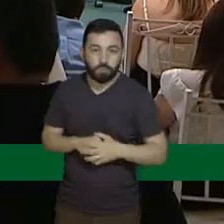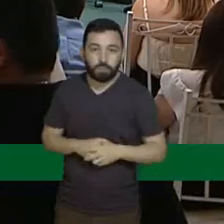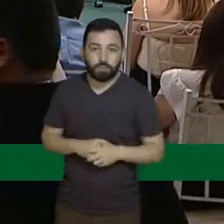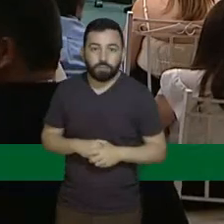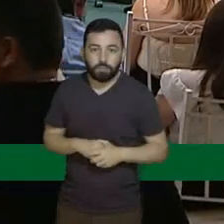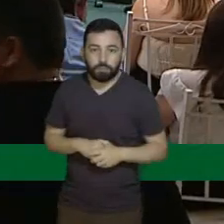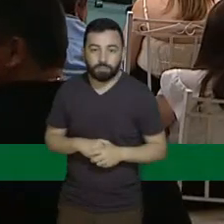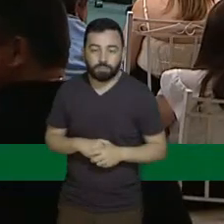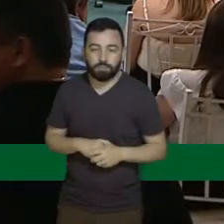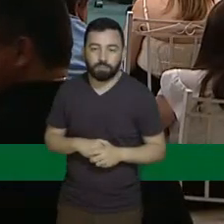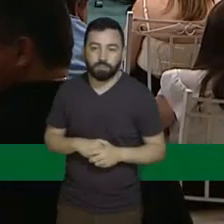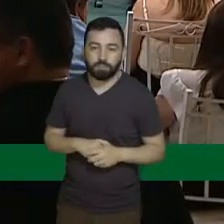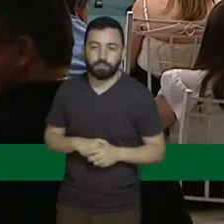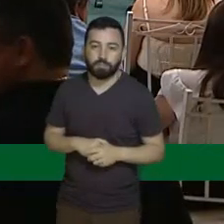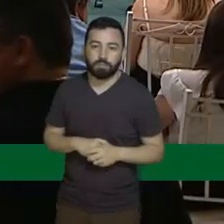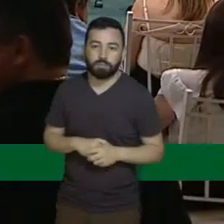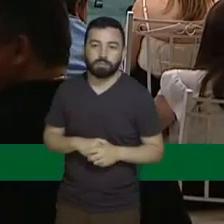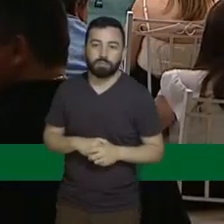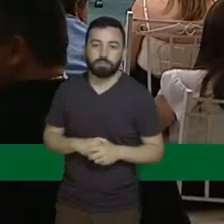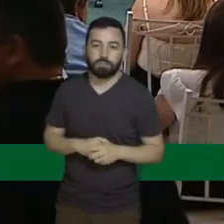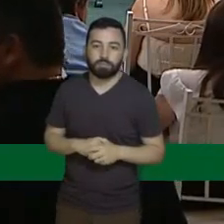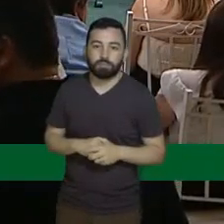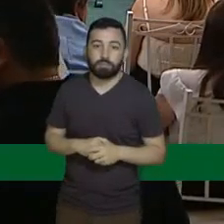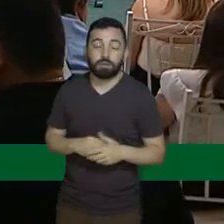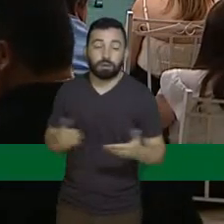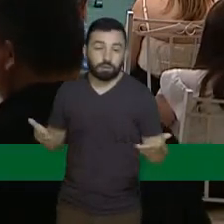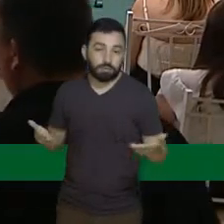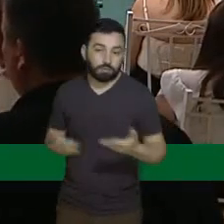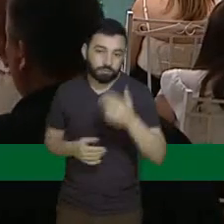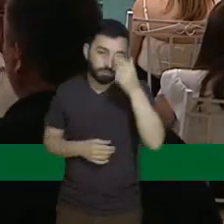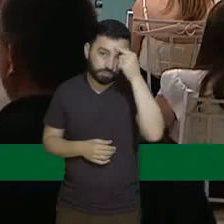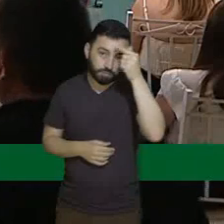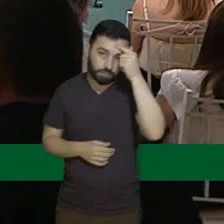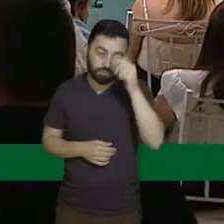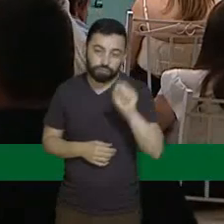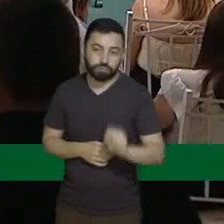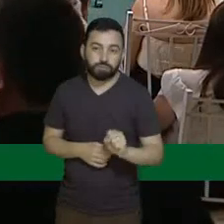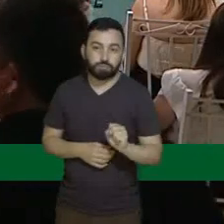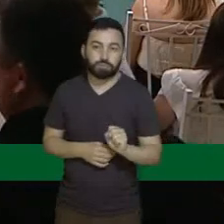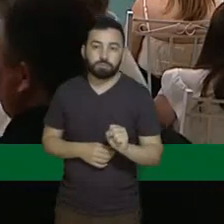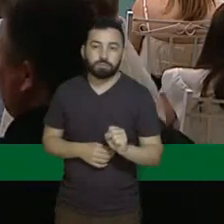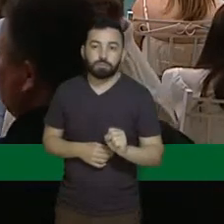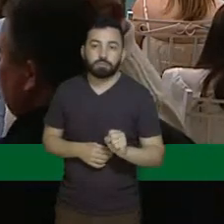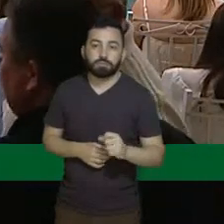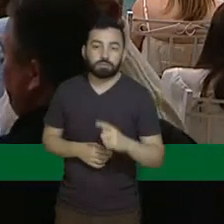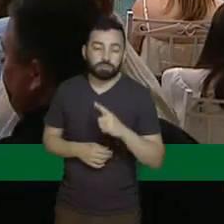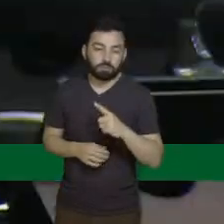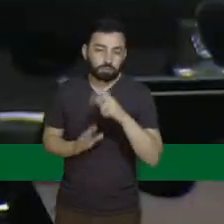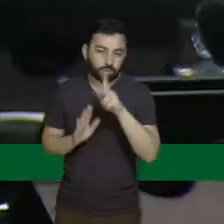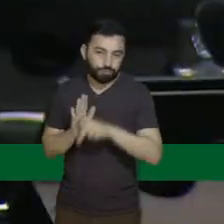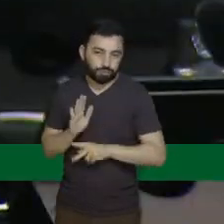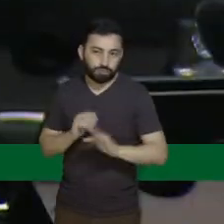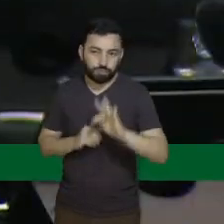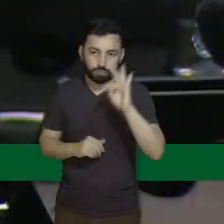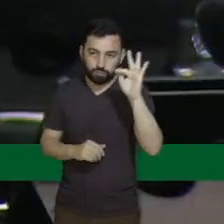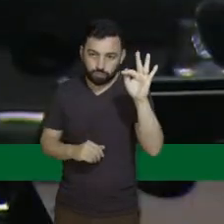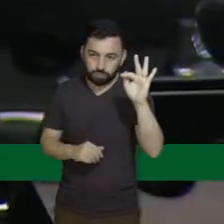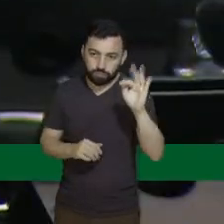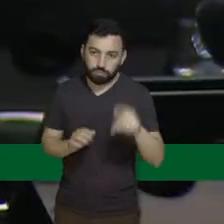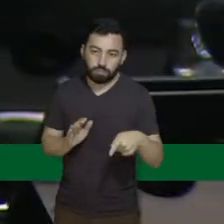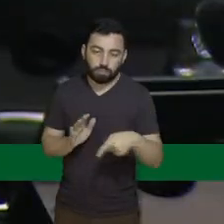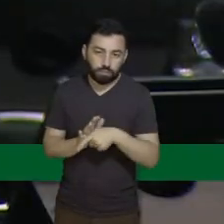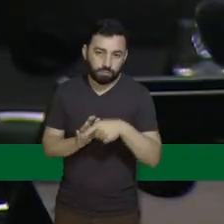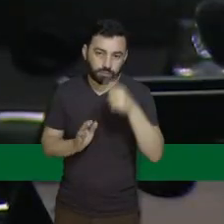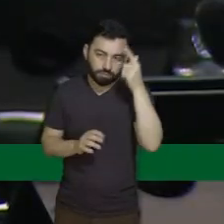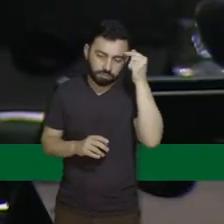Vamos ouvir agora a Universidade Federal da Fronteira Sul. O tema é Projetos Futuros do Campus Chapecó. Quem